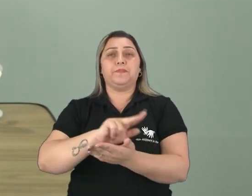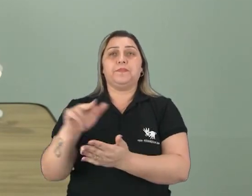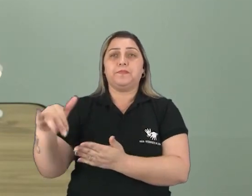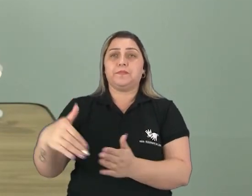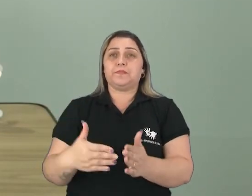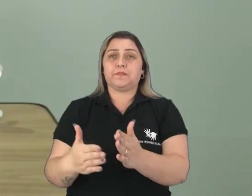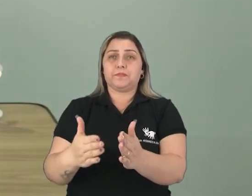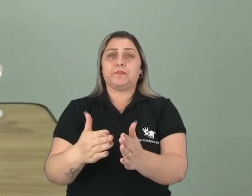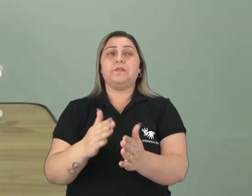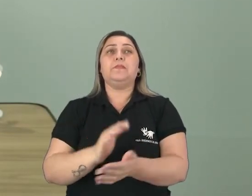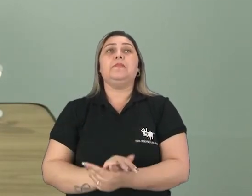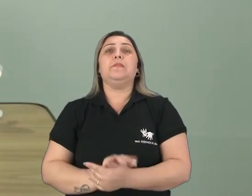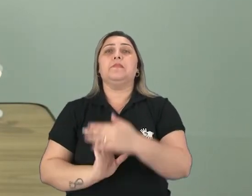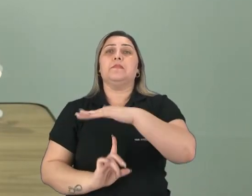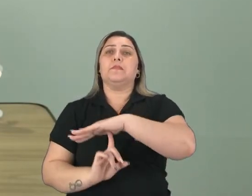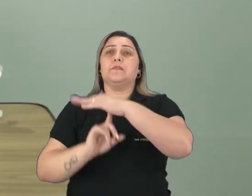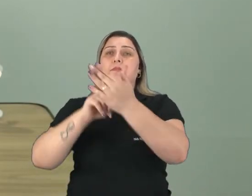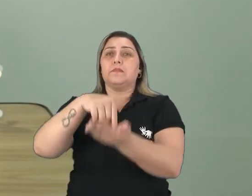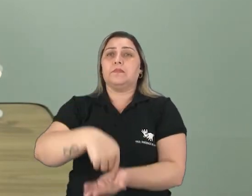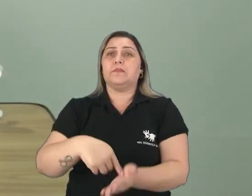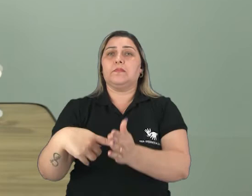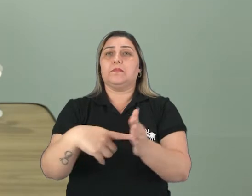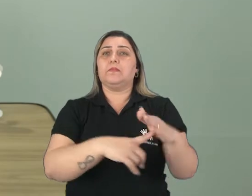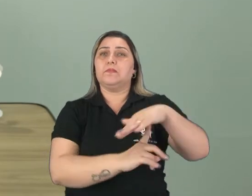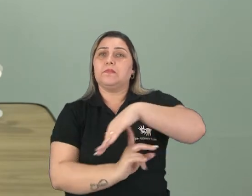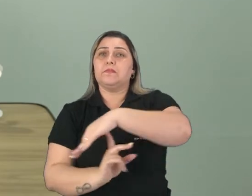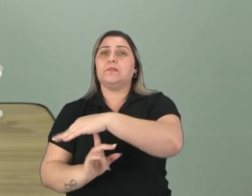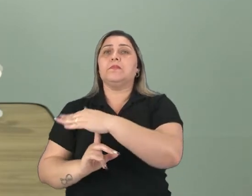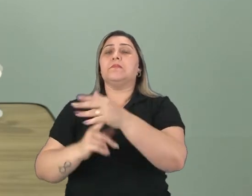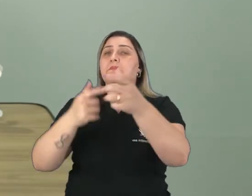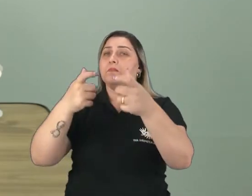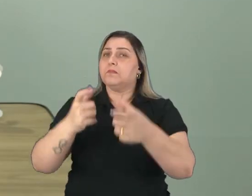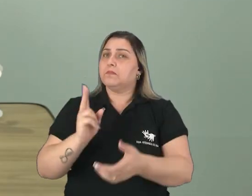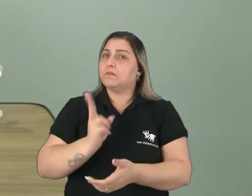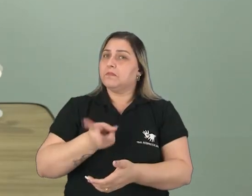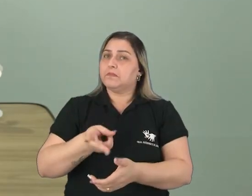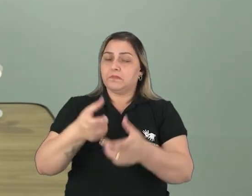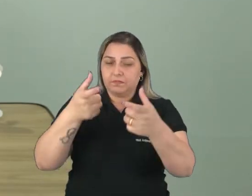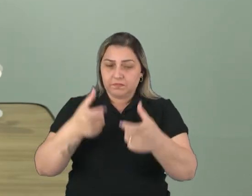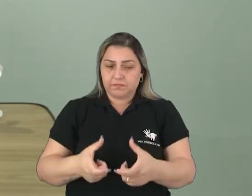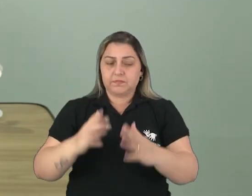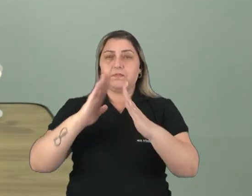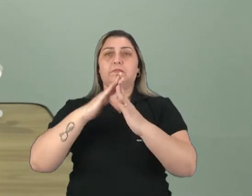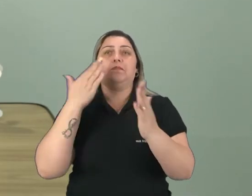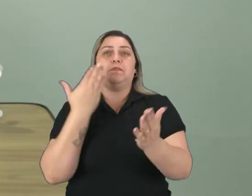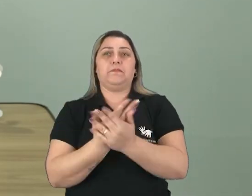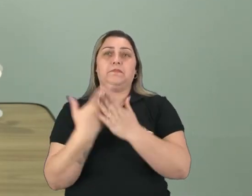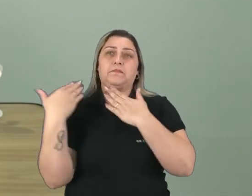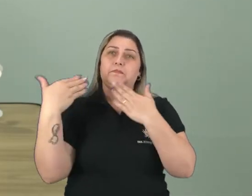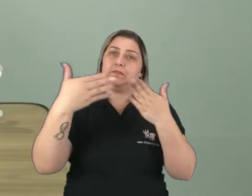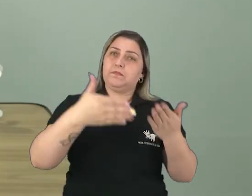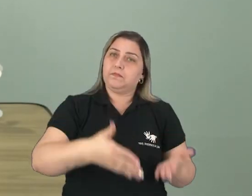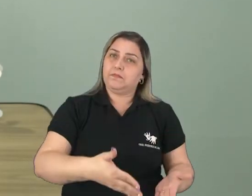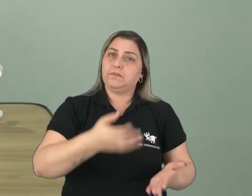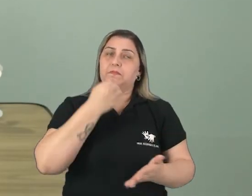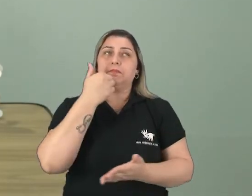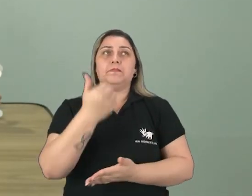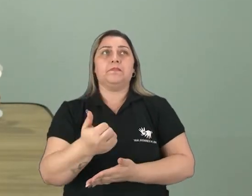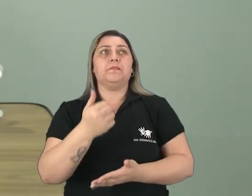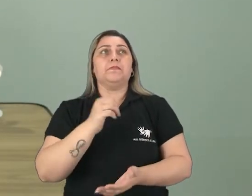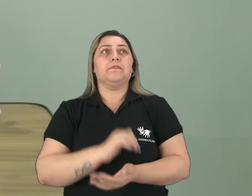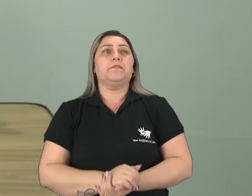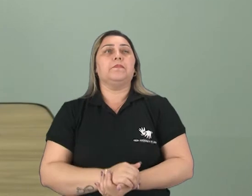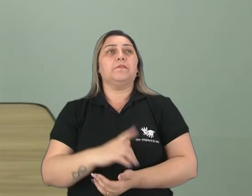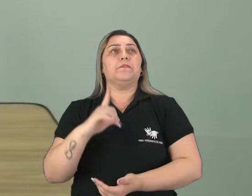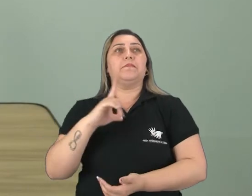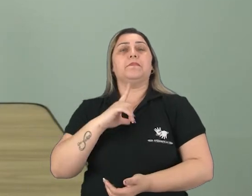caminhos, várias direções que levam ao mesmo lugar, que levam à escola. Muito bem.